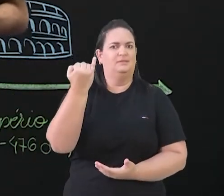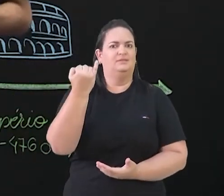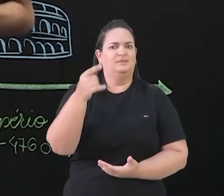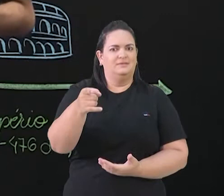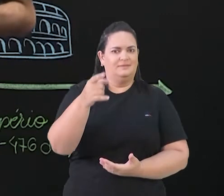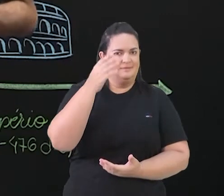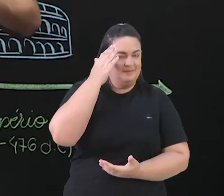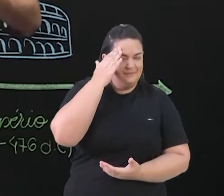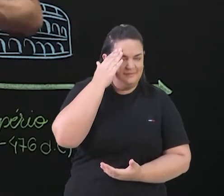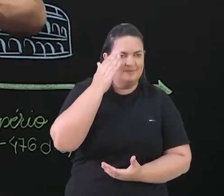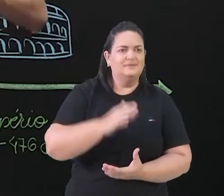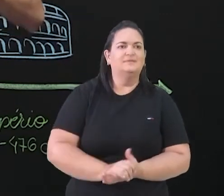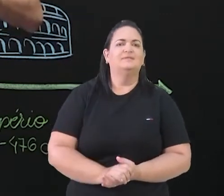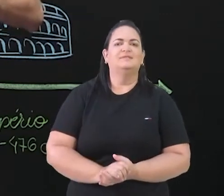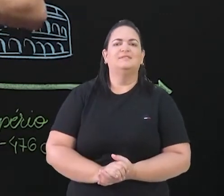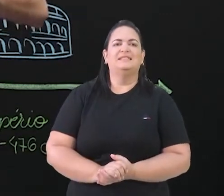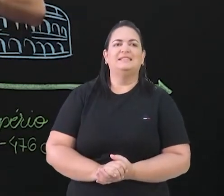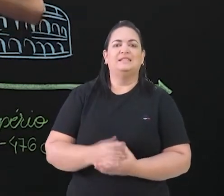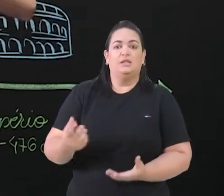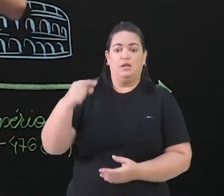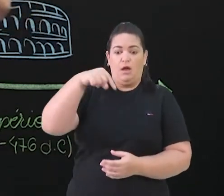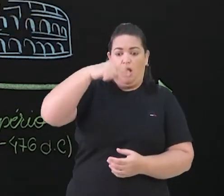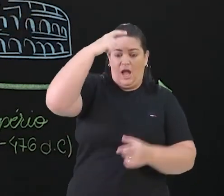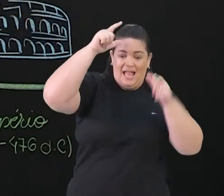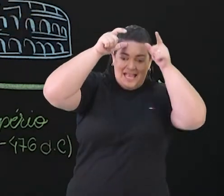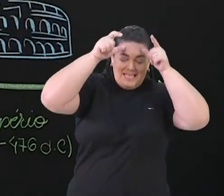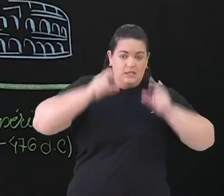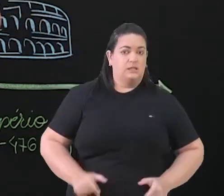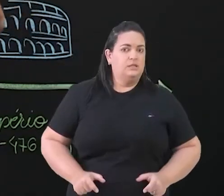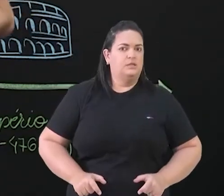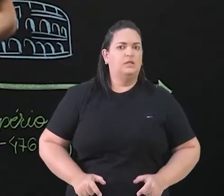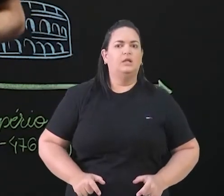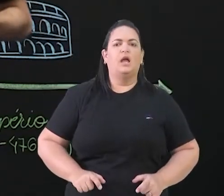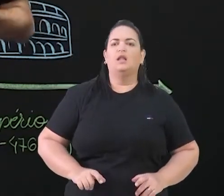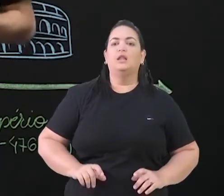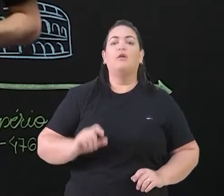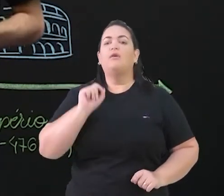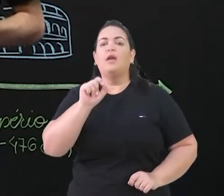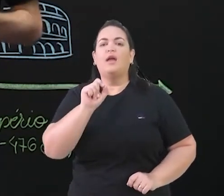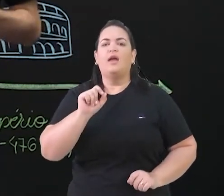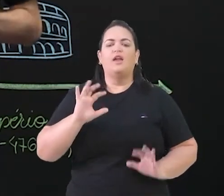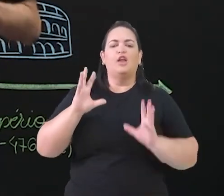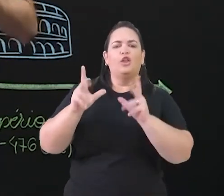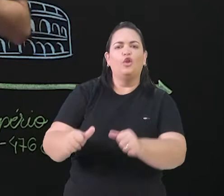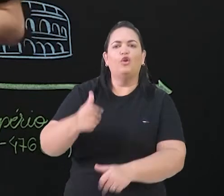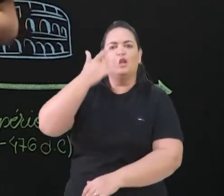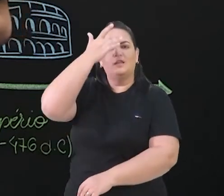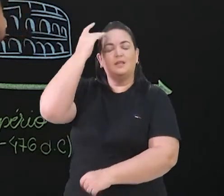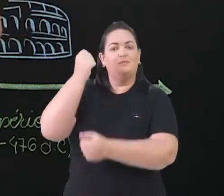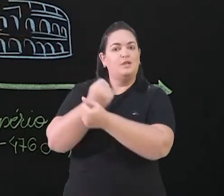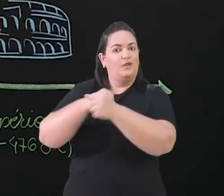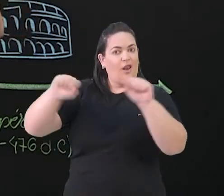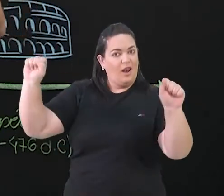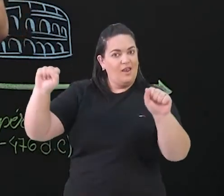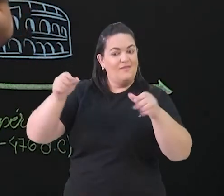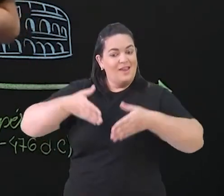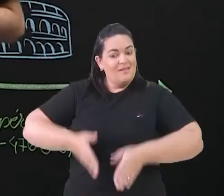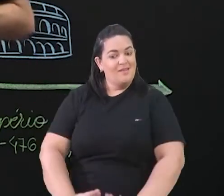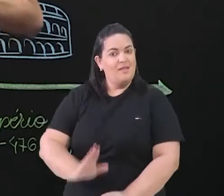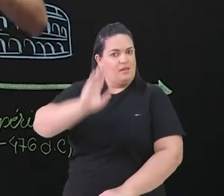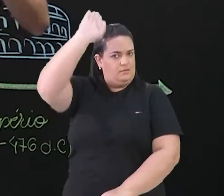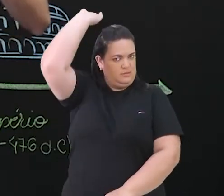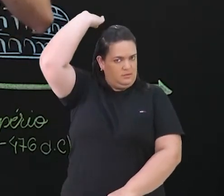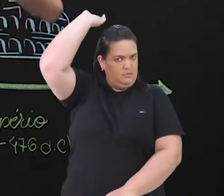destaque. Eram considerados cidadãos romanos os homens livres nascidos em Roma, na cidade de